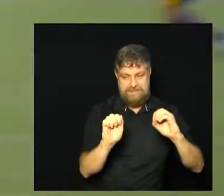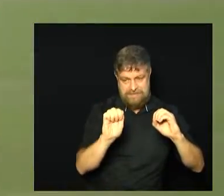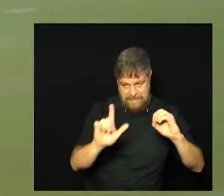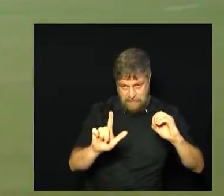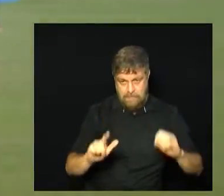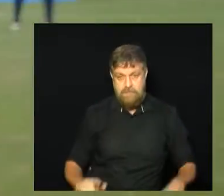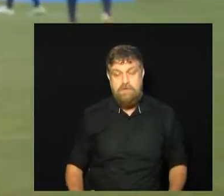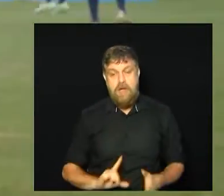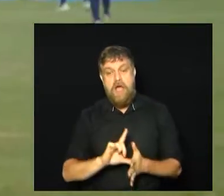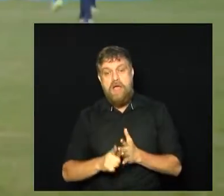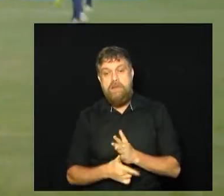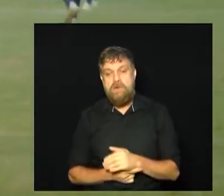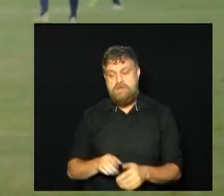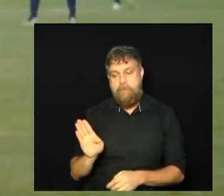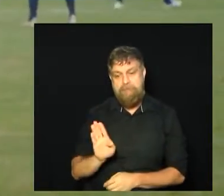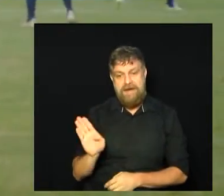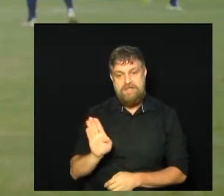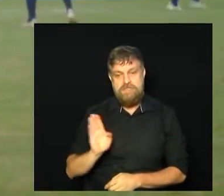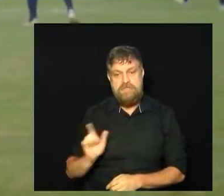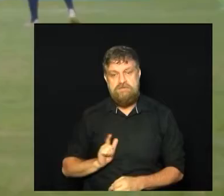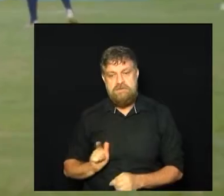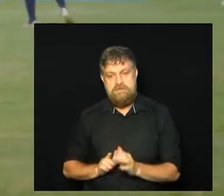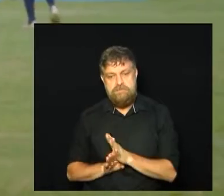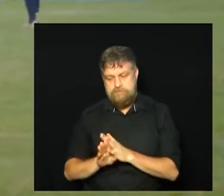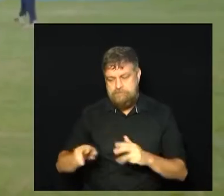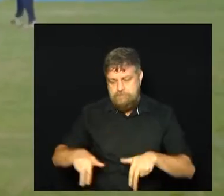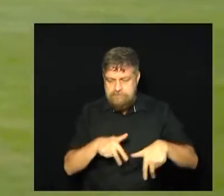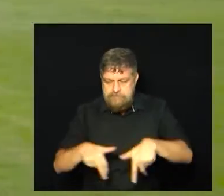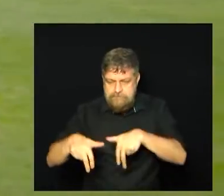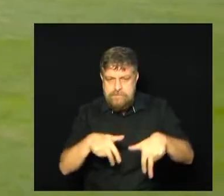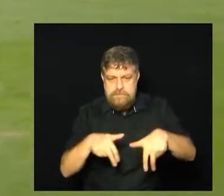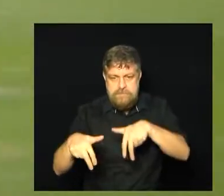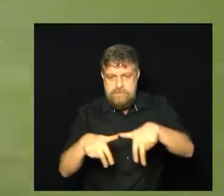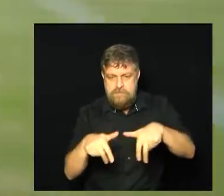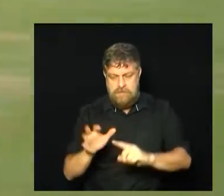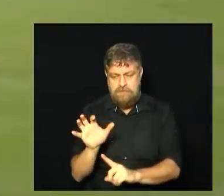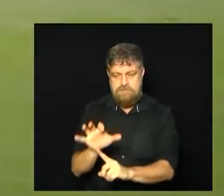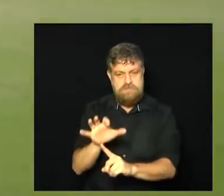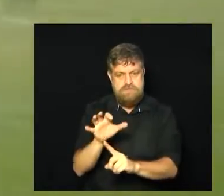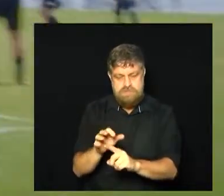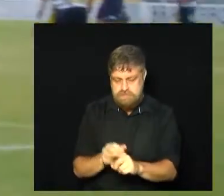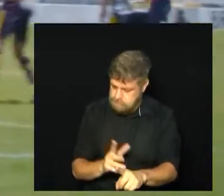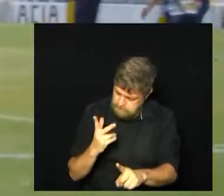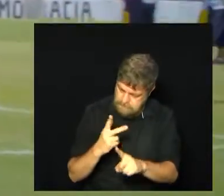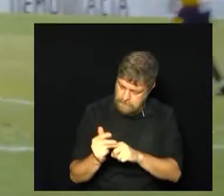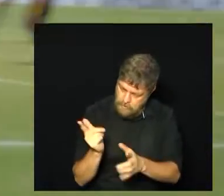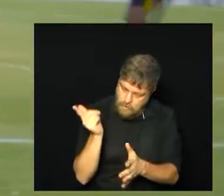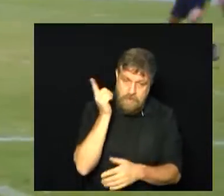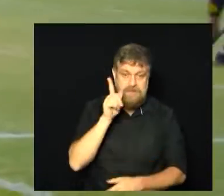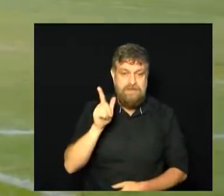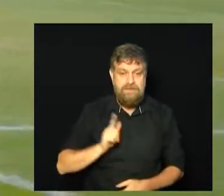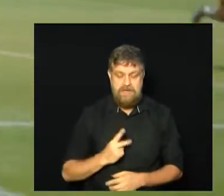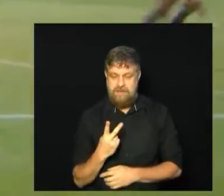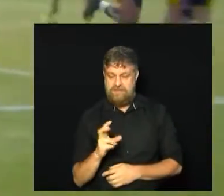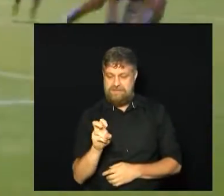A partir daí, o Bartiras subiu a marcação, pressionou e deu certo. Aos 25 minutos, após